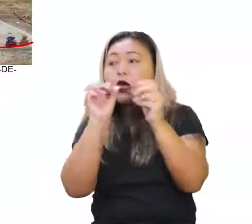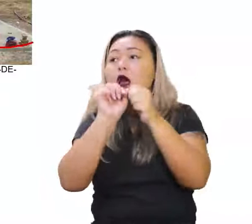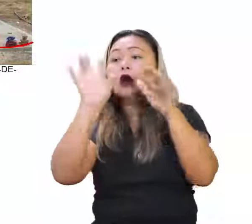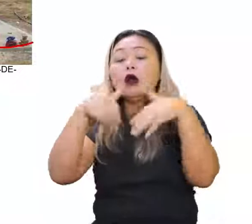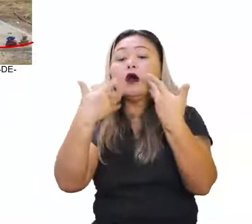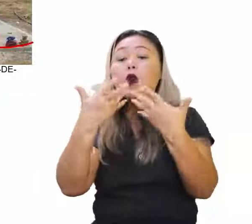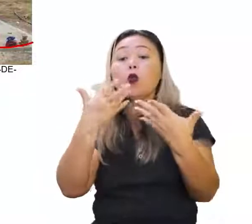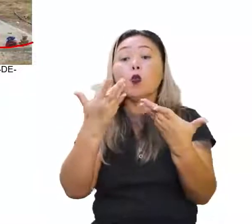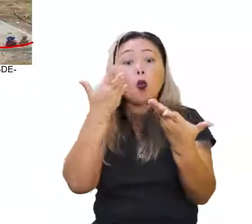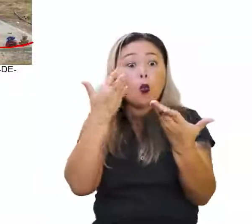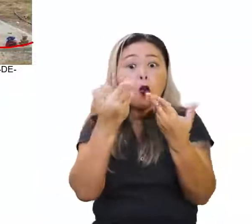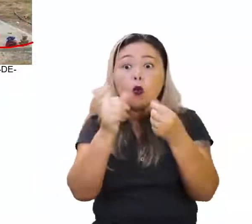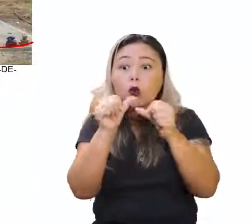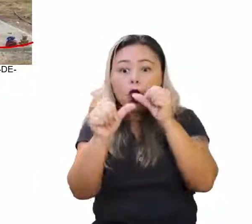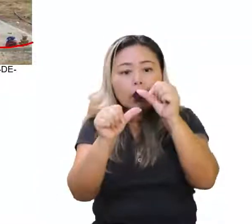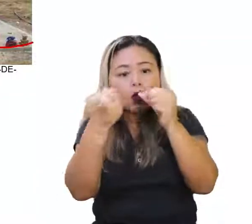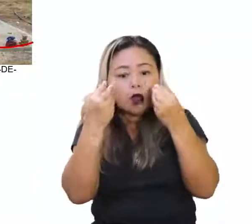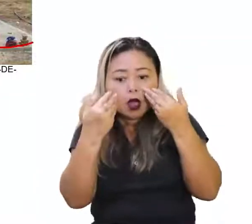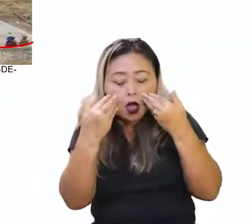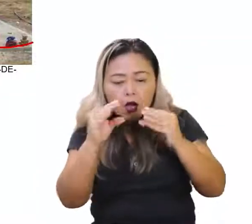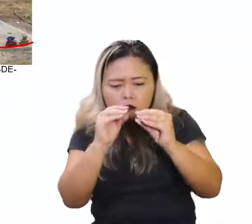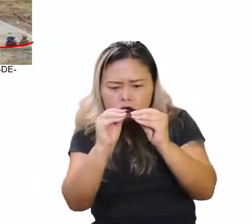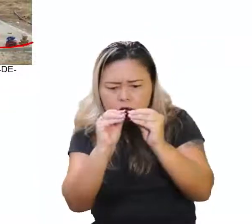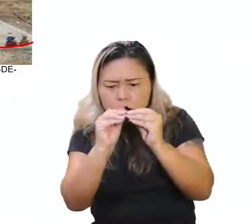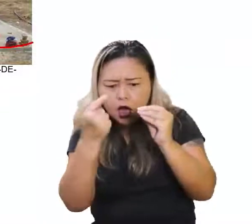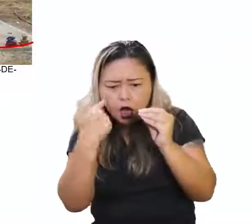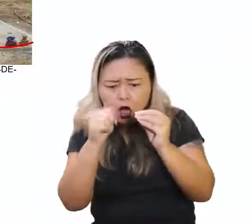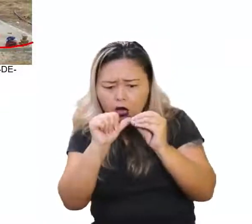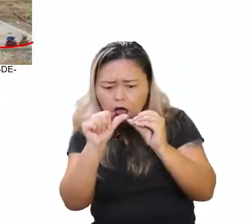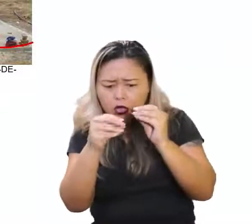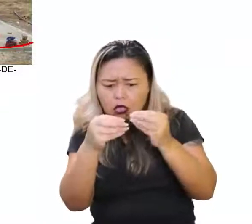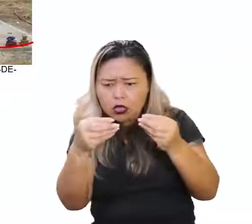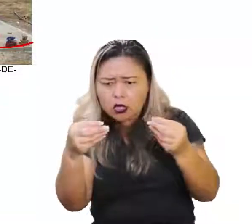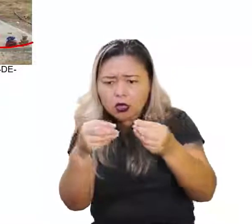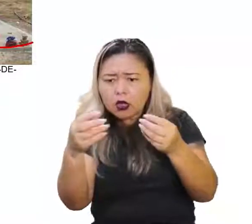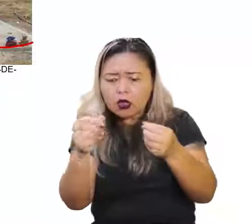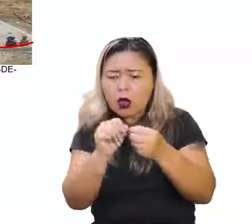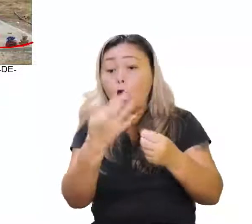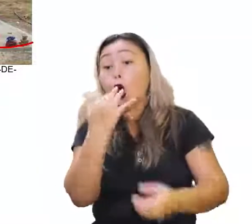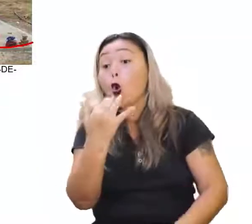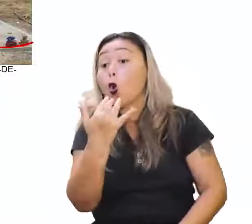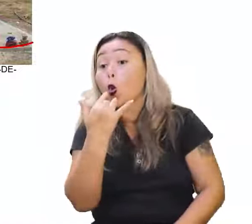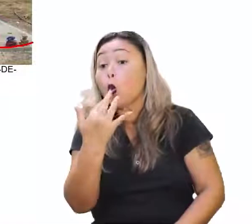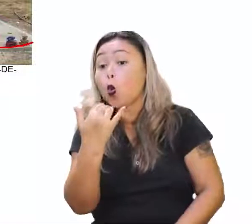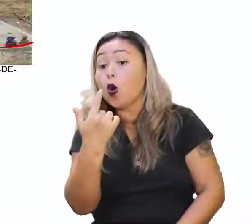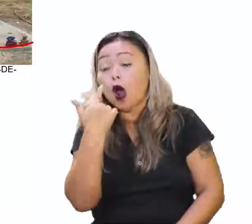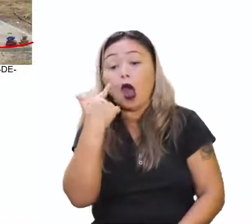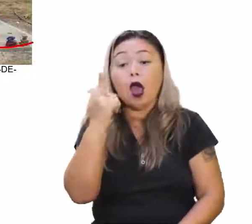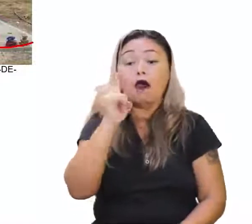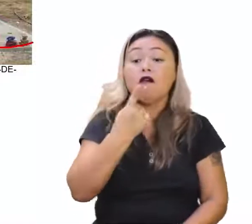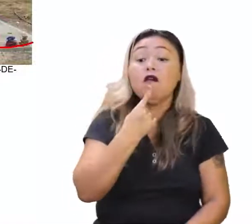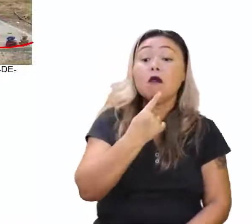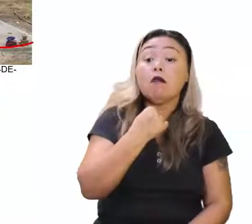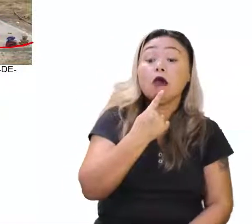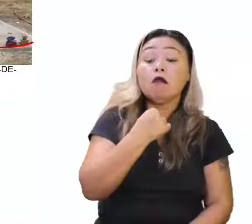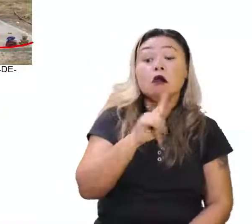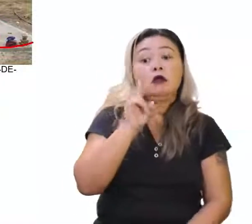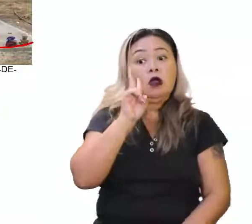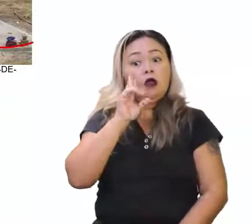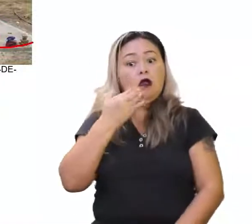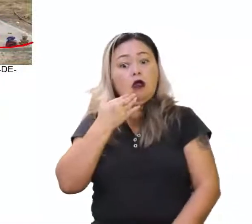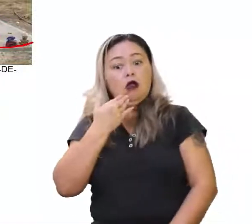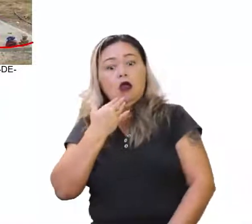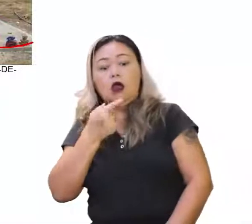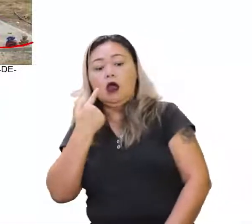E se qualquer alteração, tá? Ou também coloração vermelhada, já é